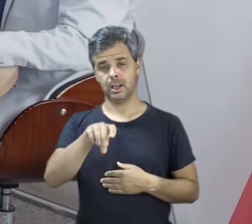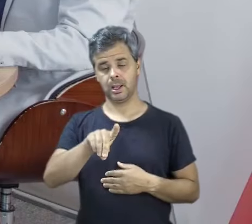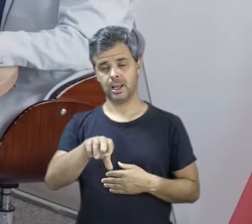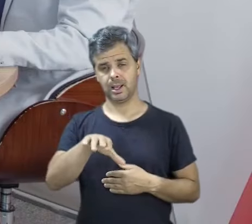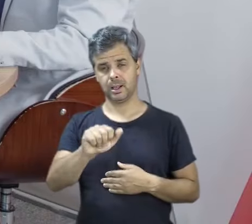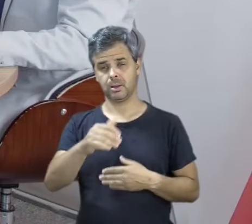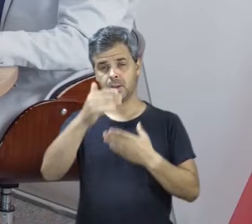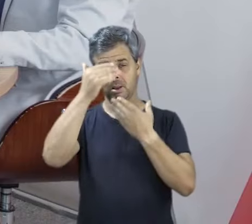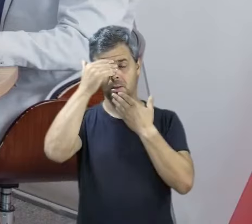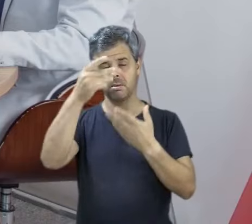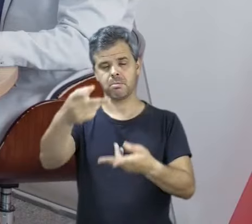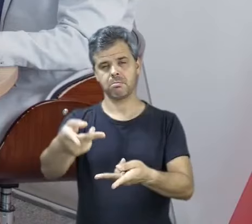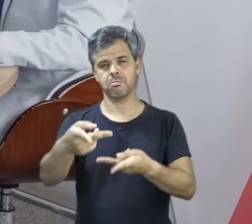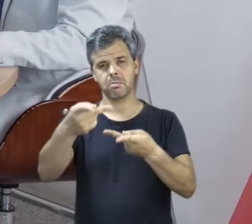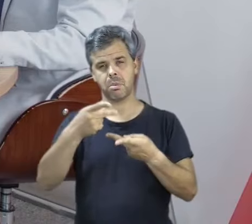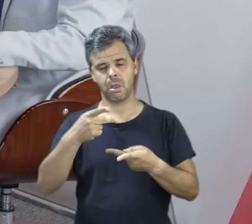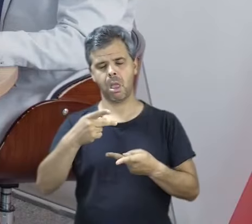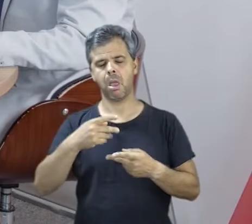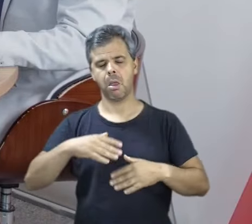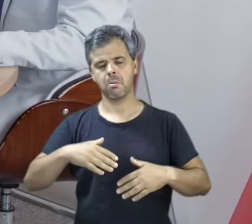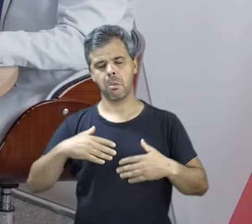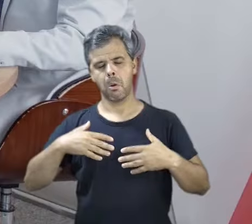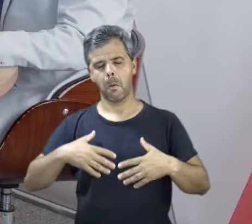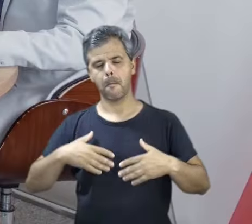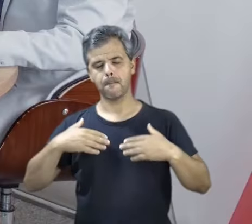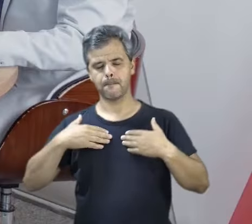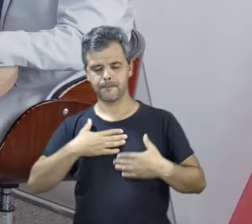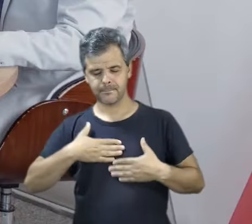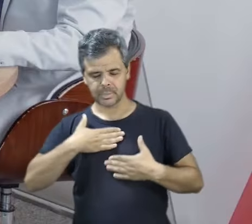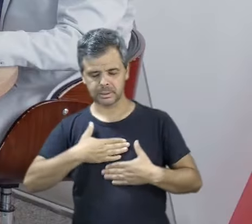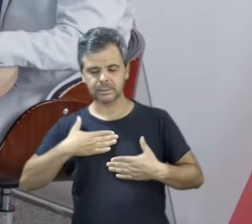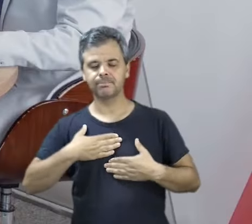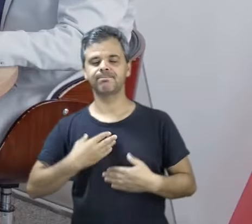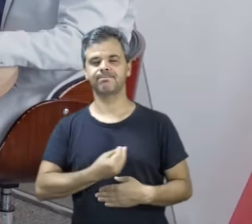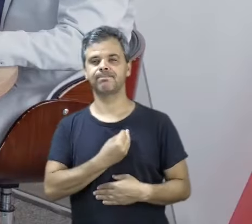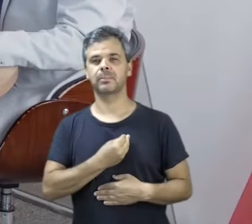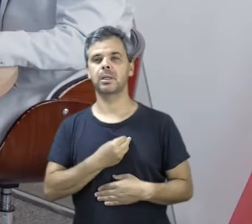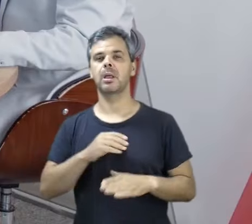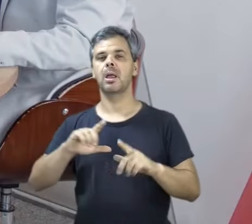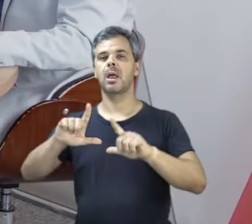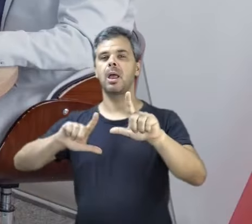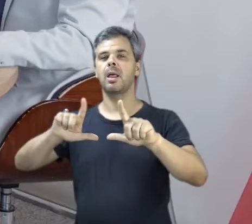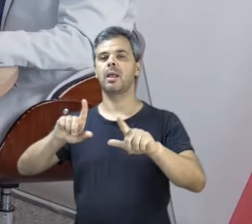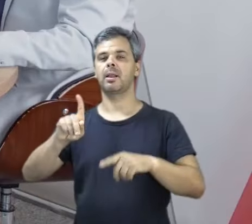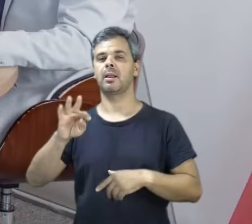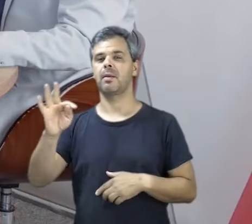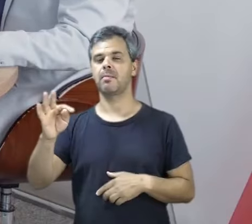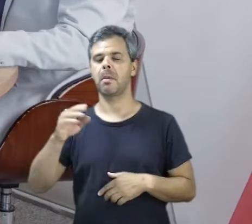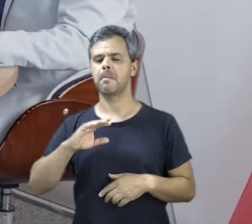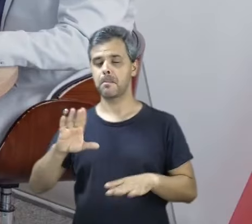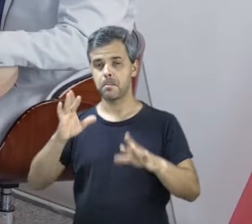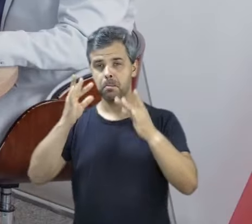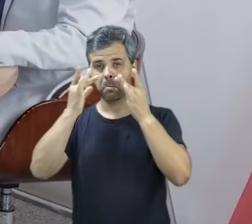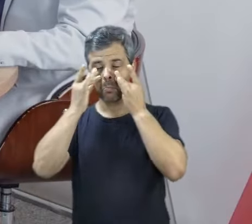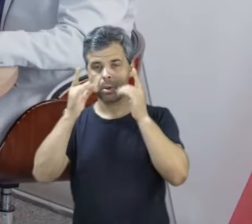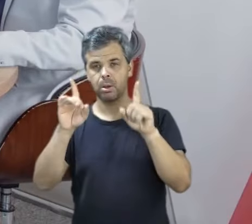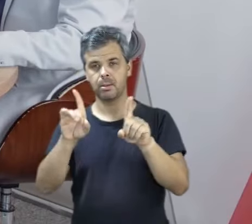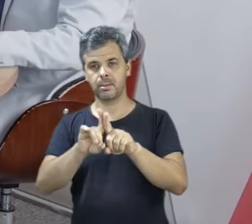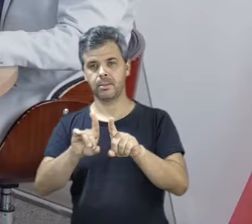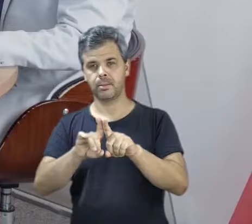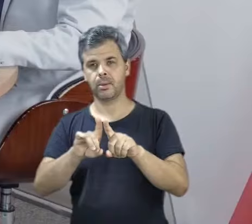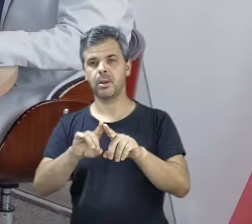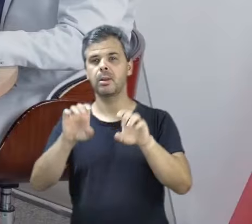esse convite. É sempre uma honra estar aqui na TV PT, agora diretamente do estúdio. Pessoalmente, né? Com a gente. Toda